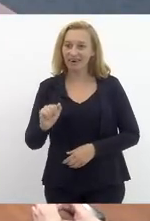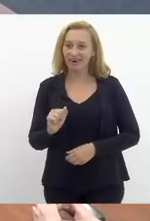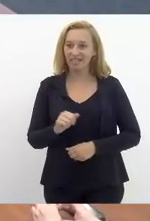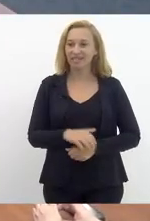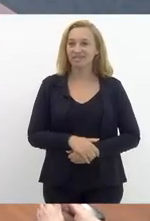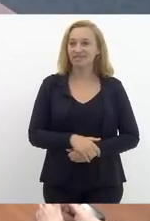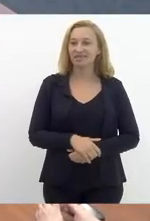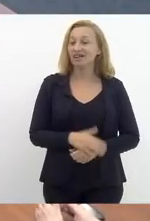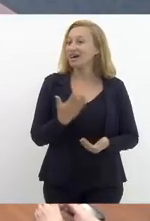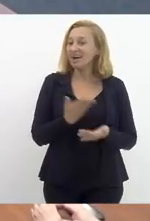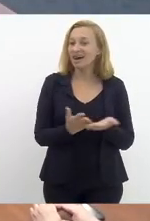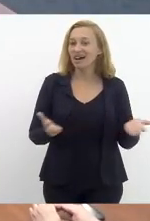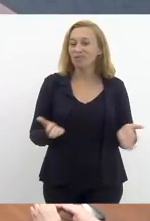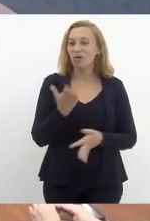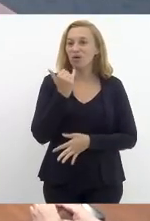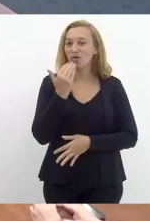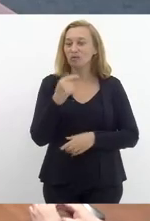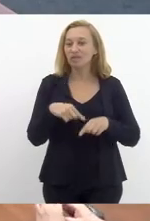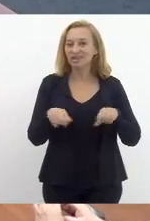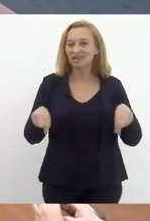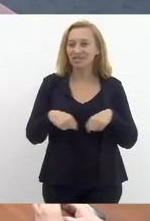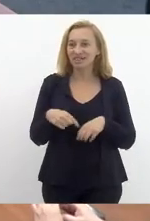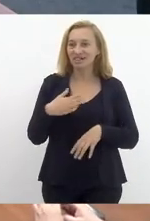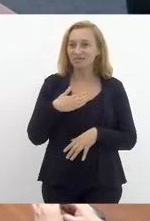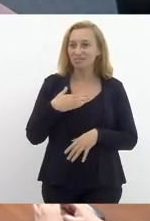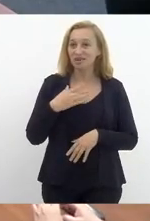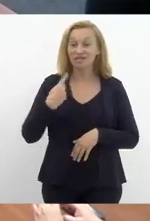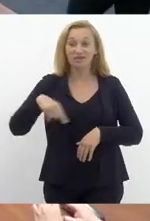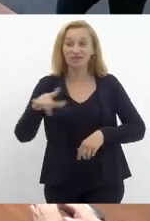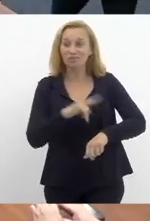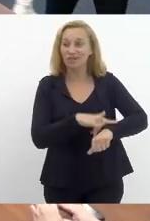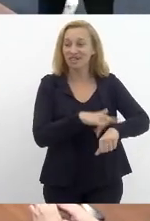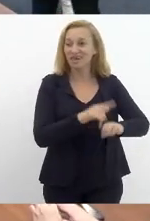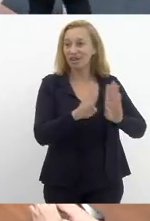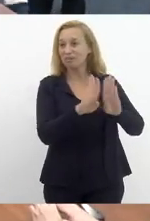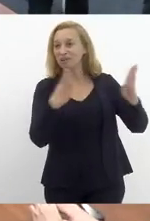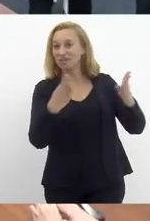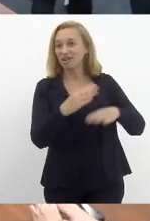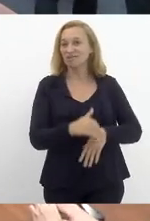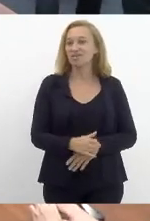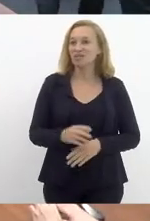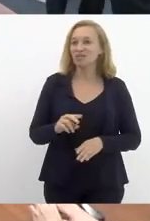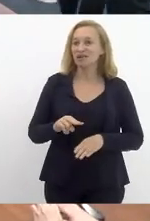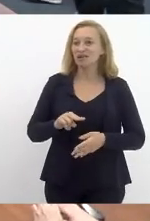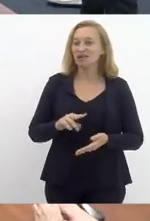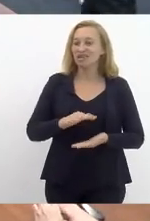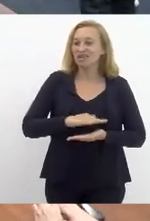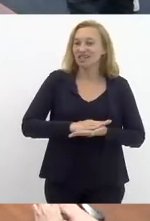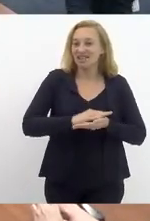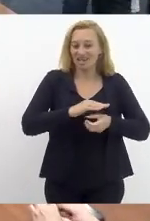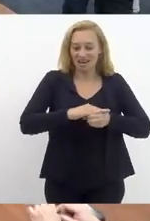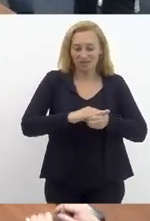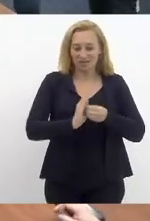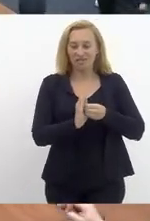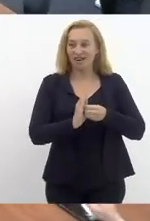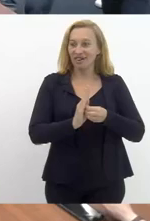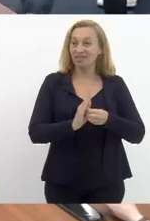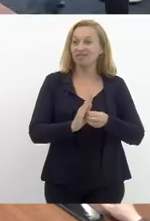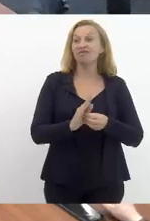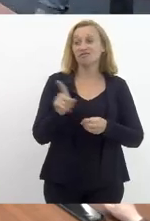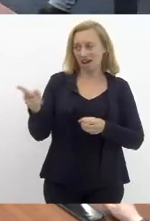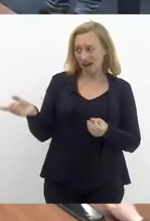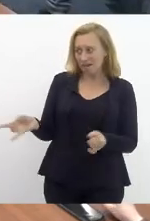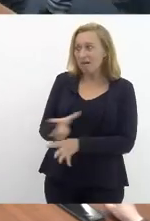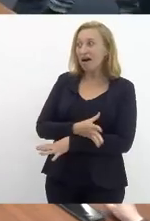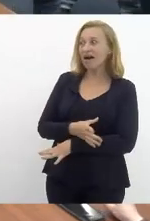Eles acabam com a comida do gabinete, vão no banheiro, deixam a porta aberta. Não levanta a tampa do vaso. Isso vai acabar,